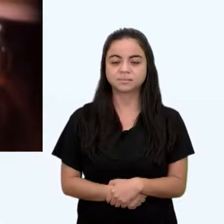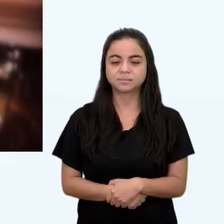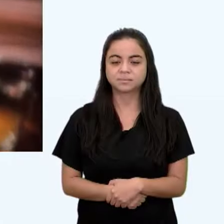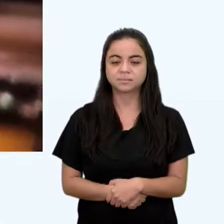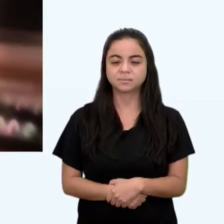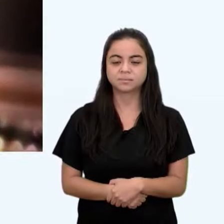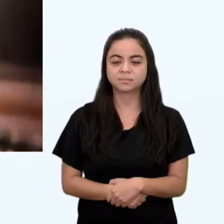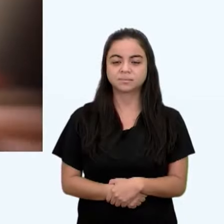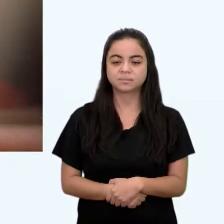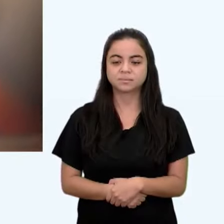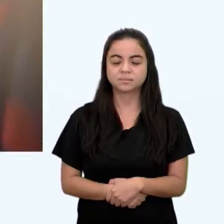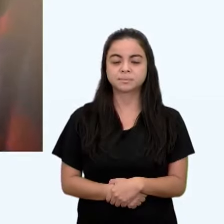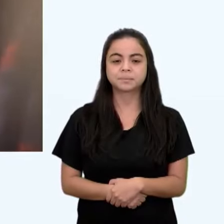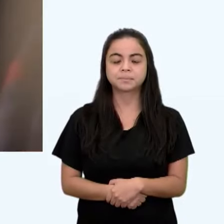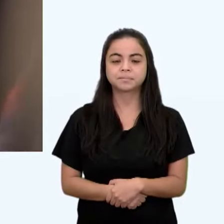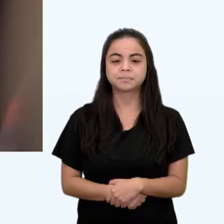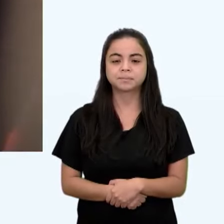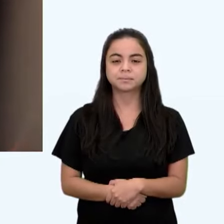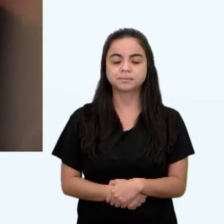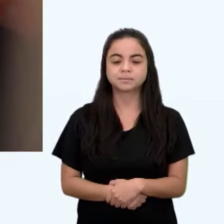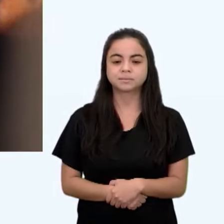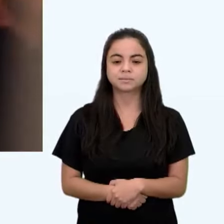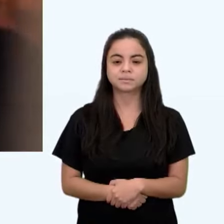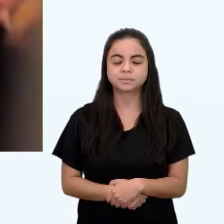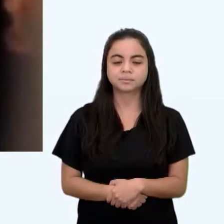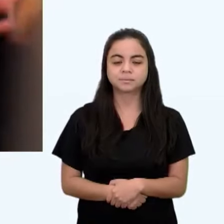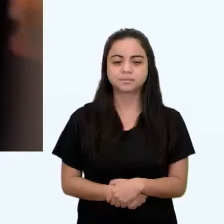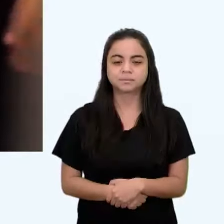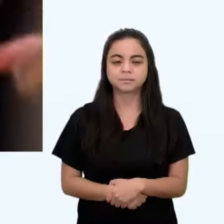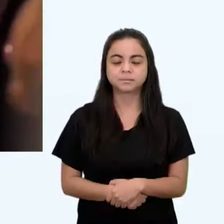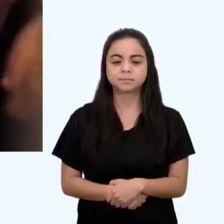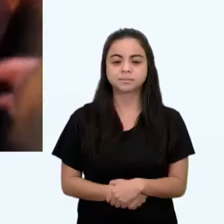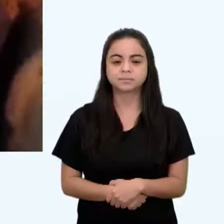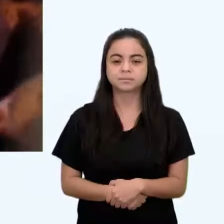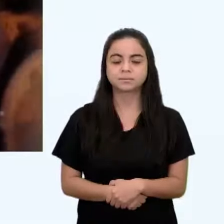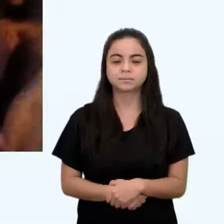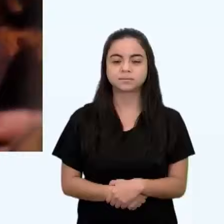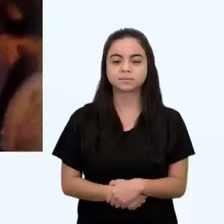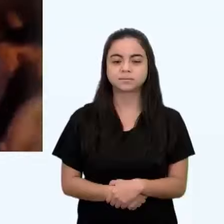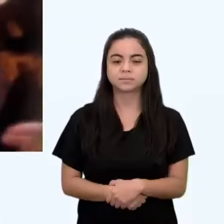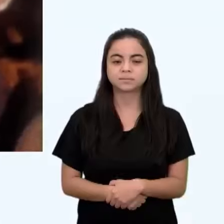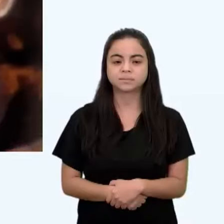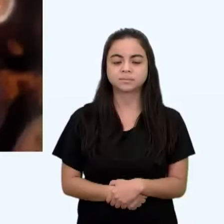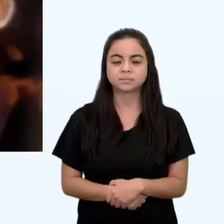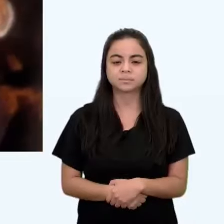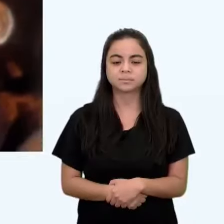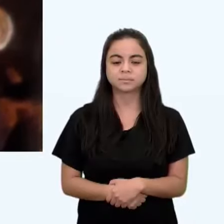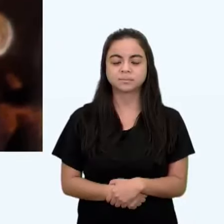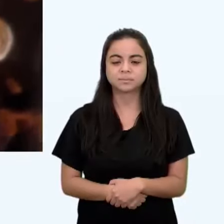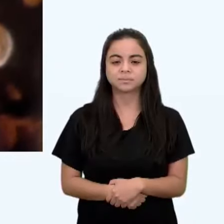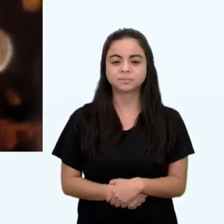Demonstrando a minha fé, vou subir a penha a pé pra fazer minha oração.